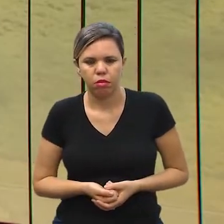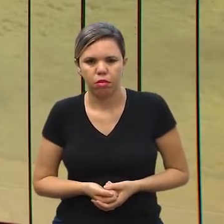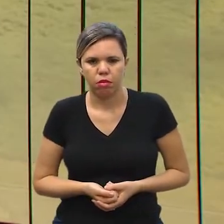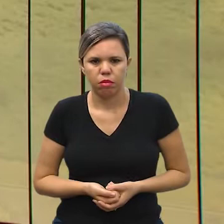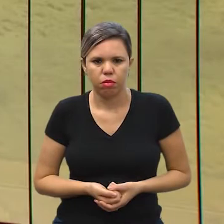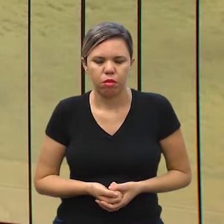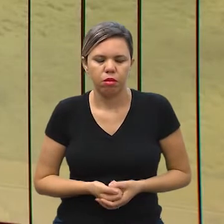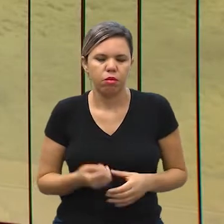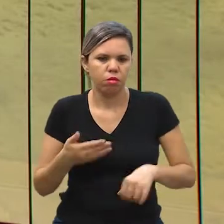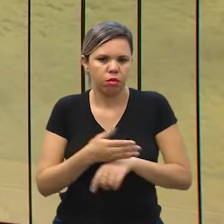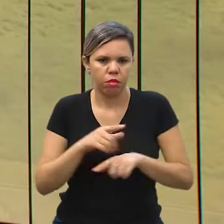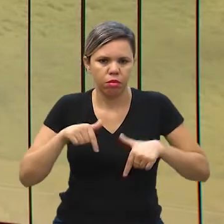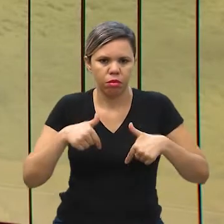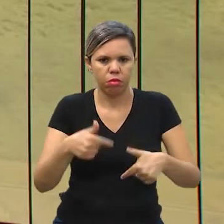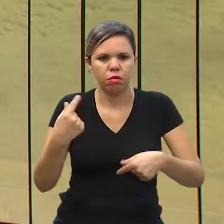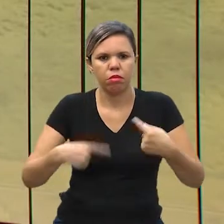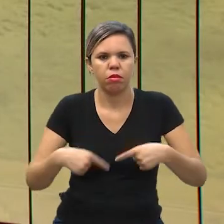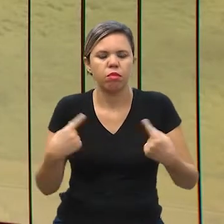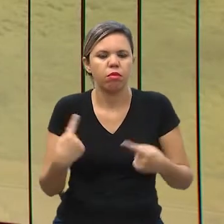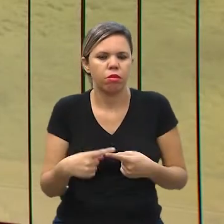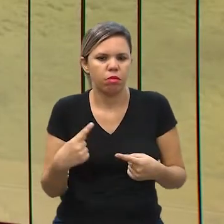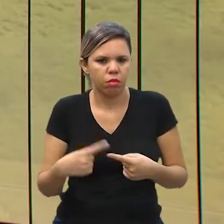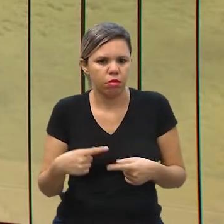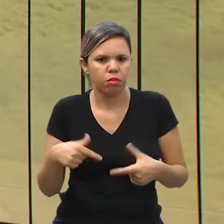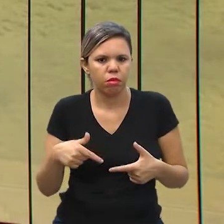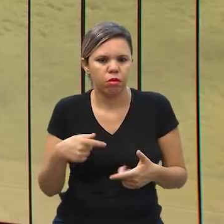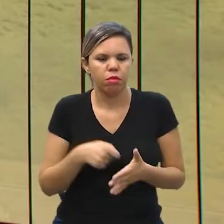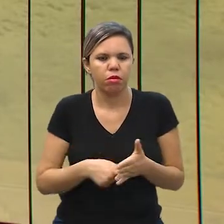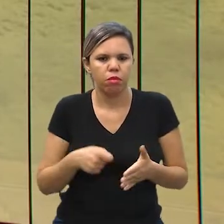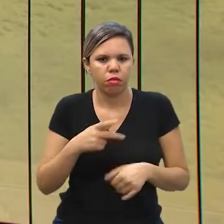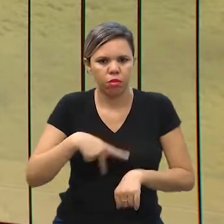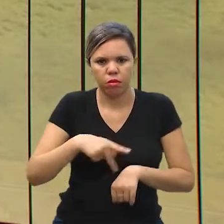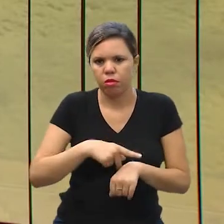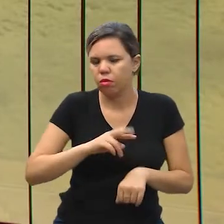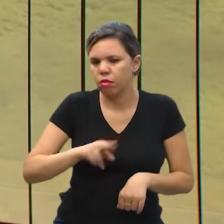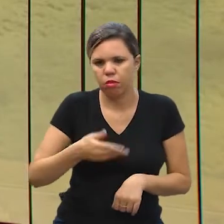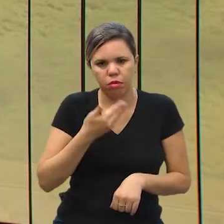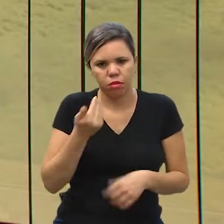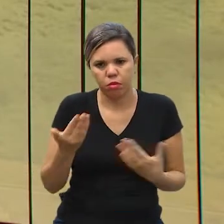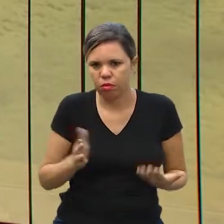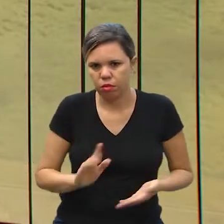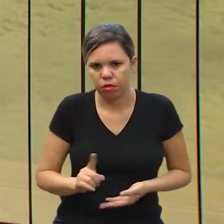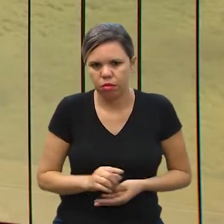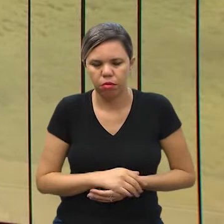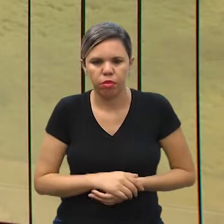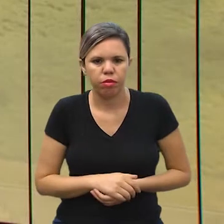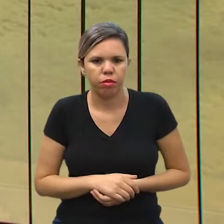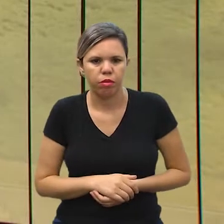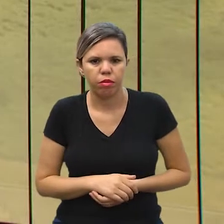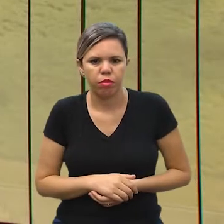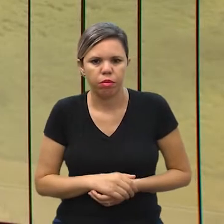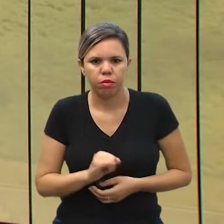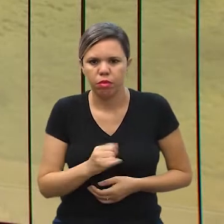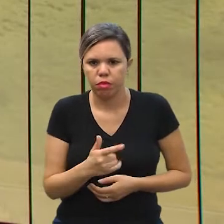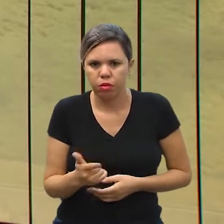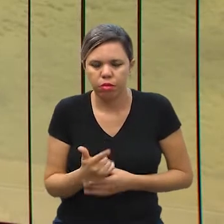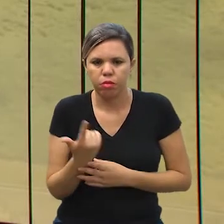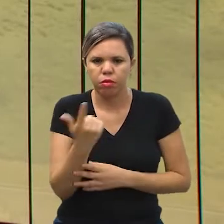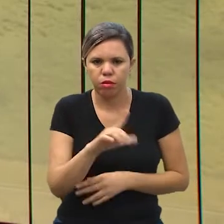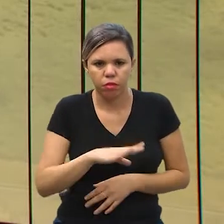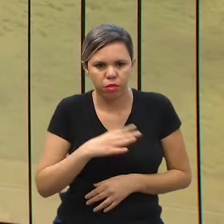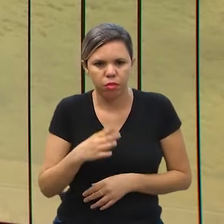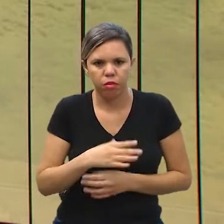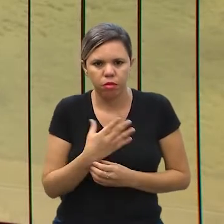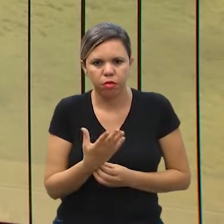esse temor da atuação política porque atuar politicamente no país não era nada fácil não né então se não